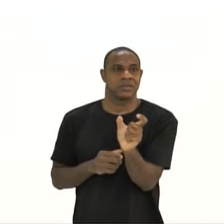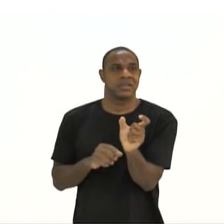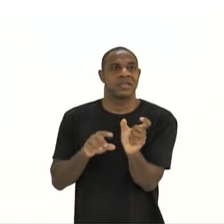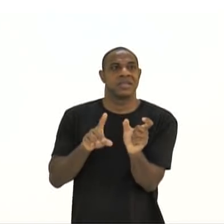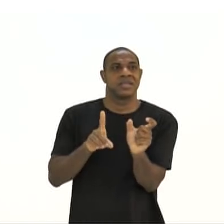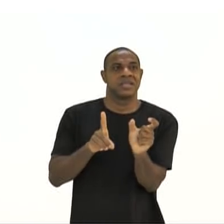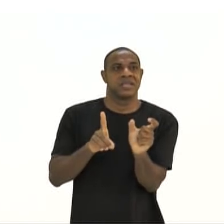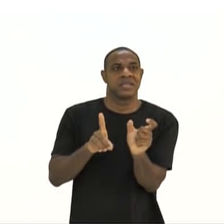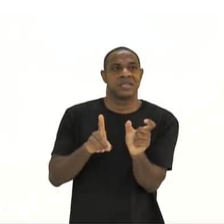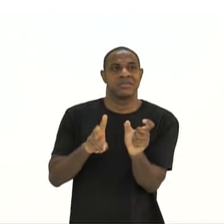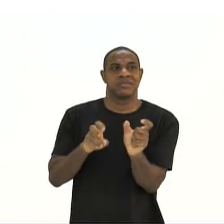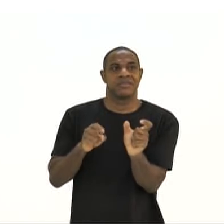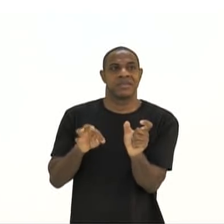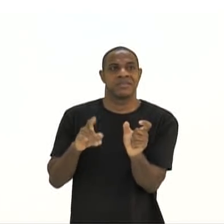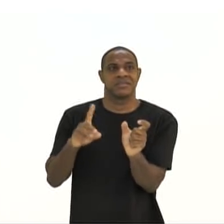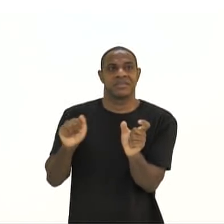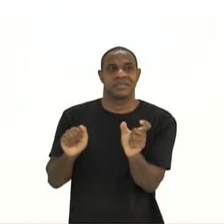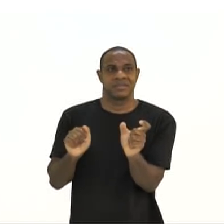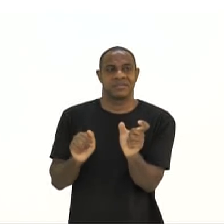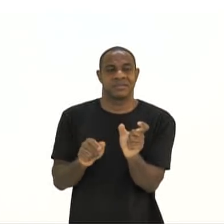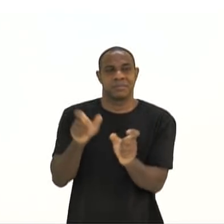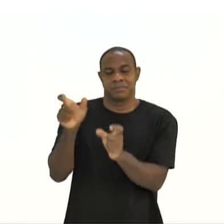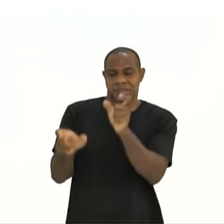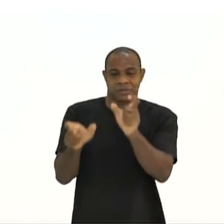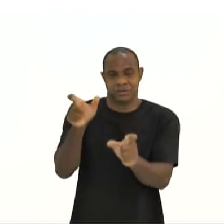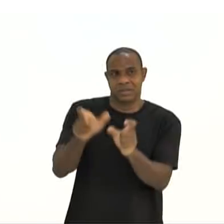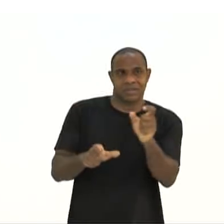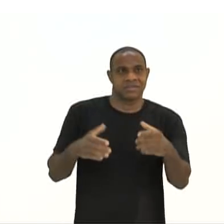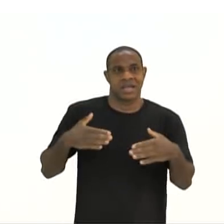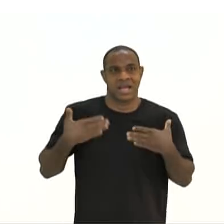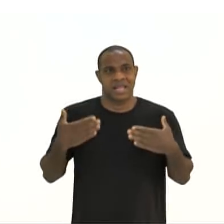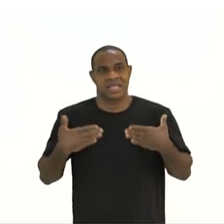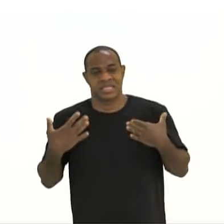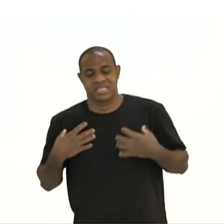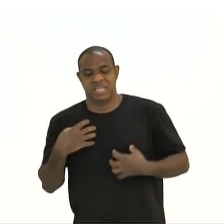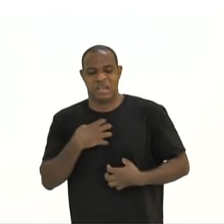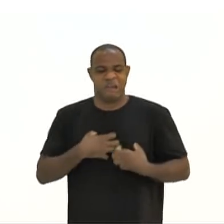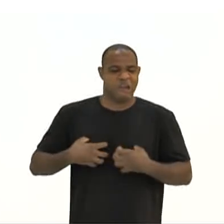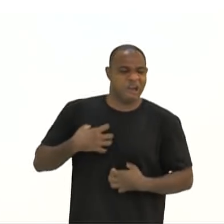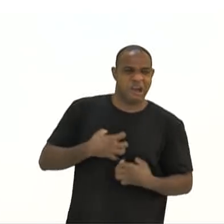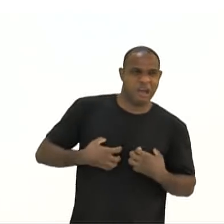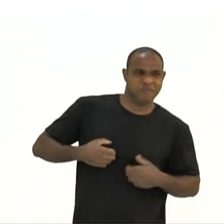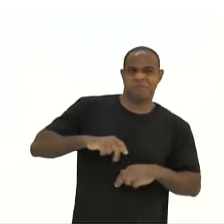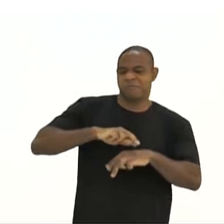medo, raiva, nojinho e tristeza. Agora, esse elenco sentimental